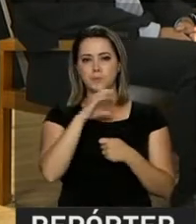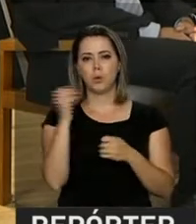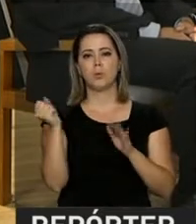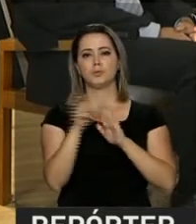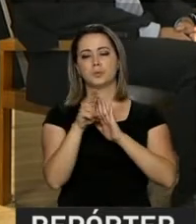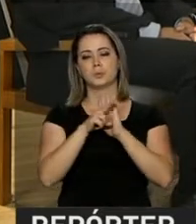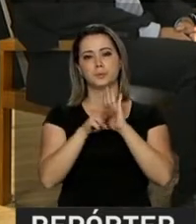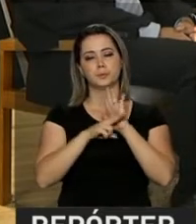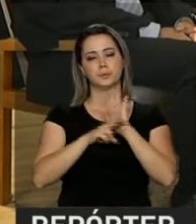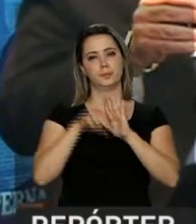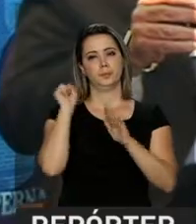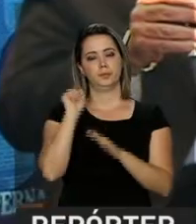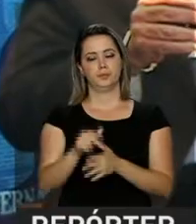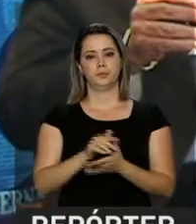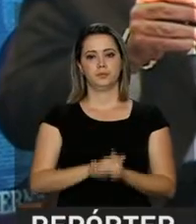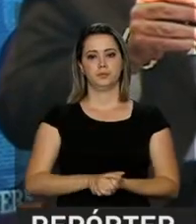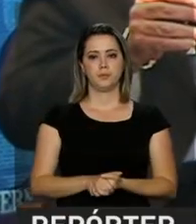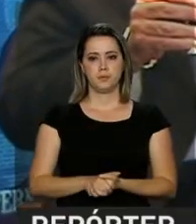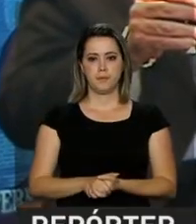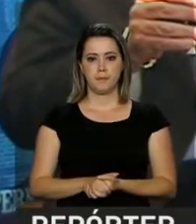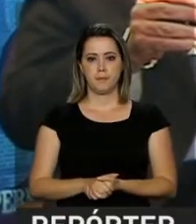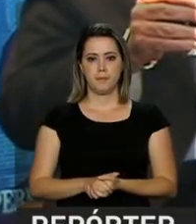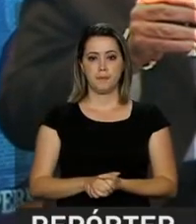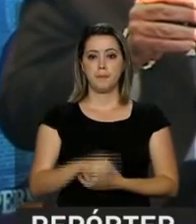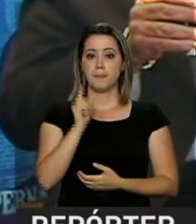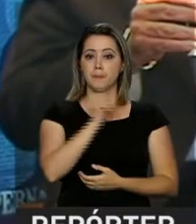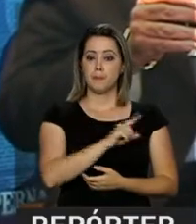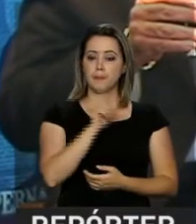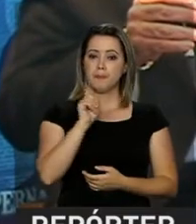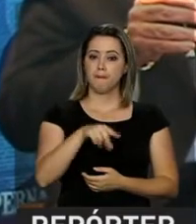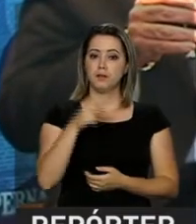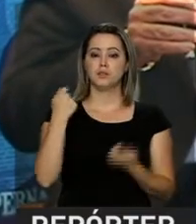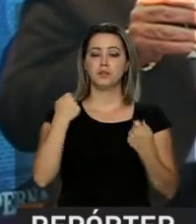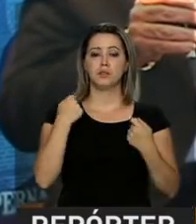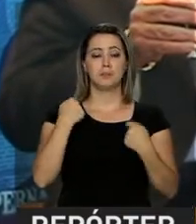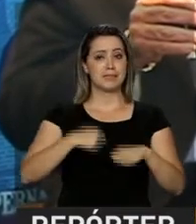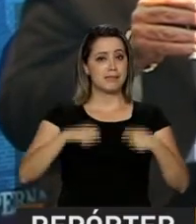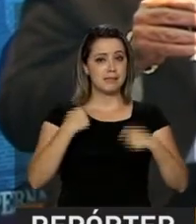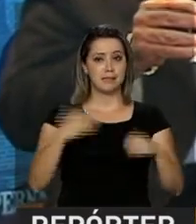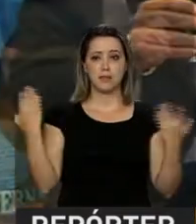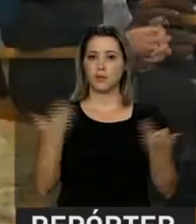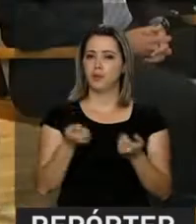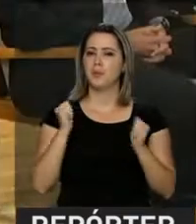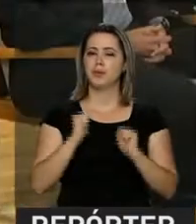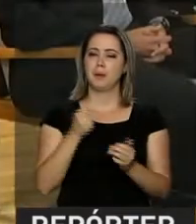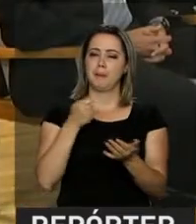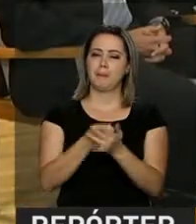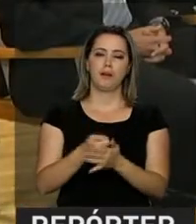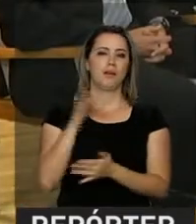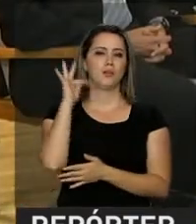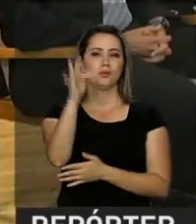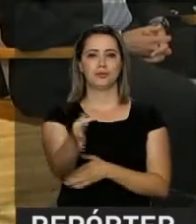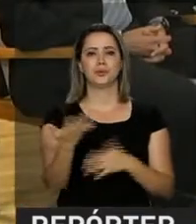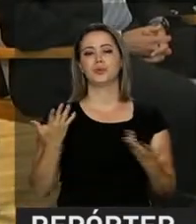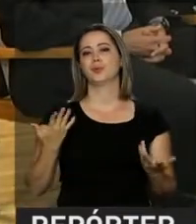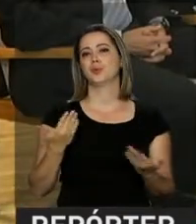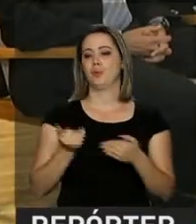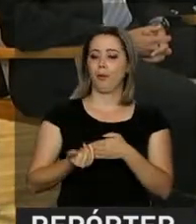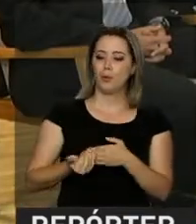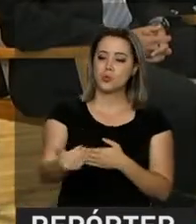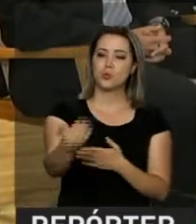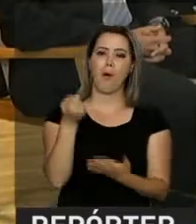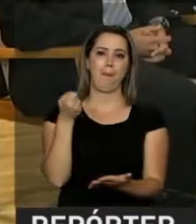da previdência longe pra gente poder continuar pagando as aposentadorias e pensões na frente então é urgente para manter a